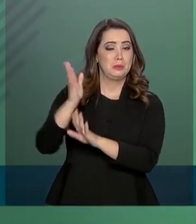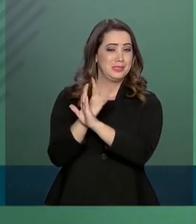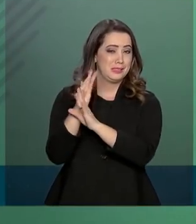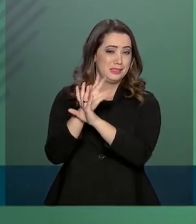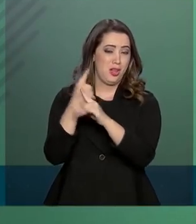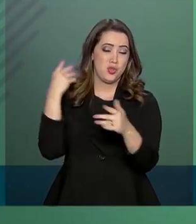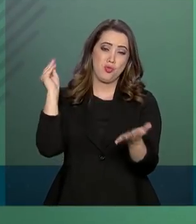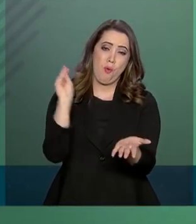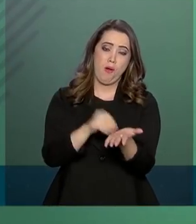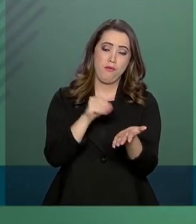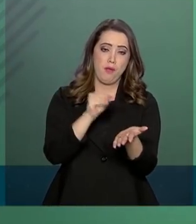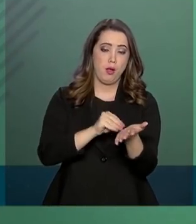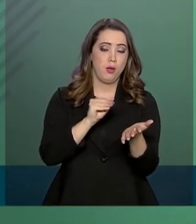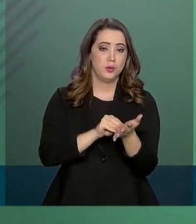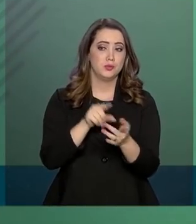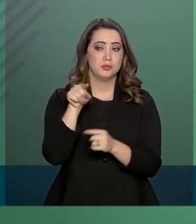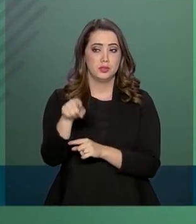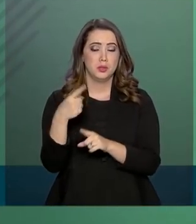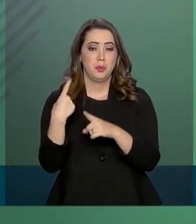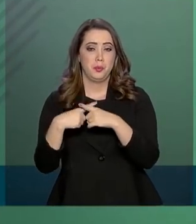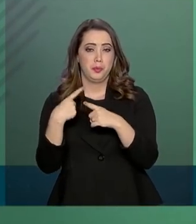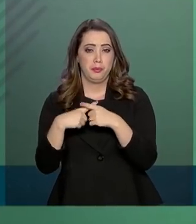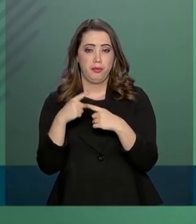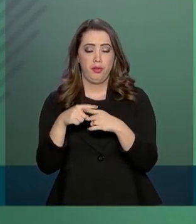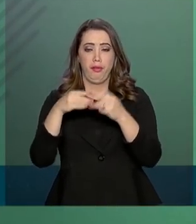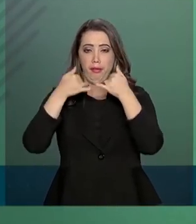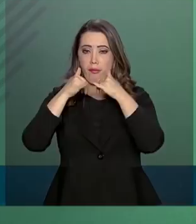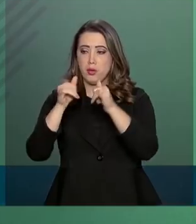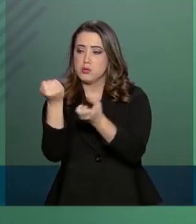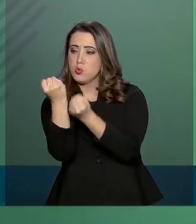a partir da usina de guri